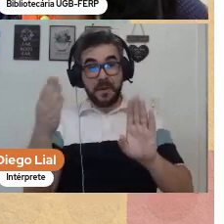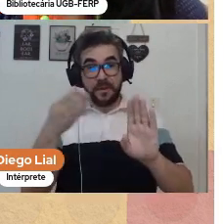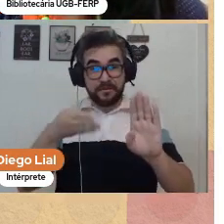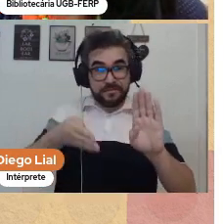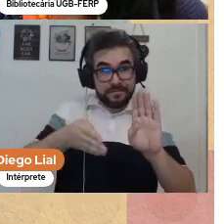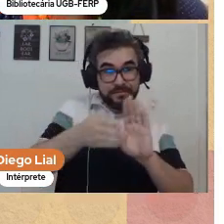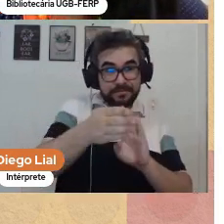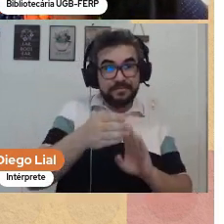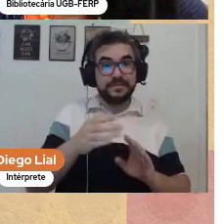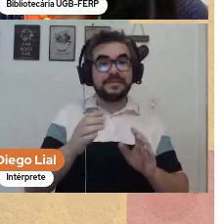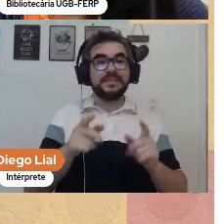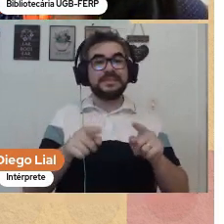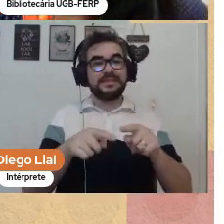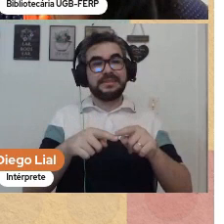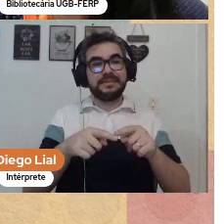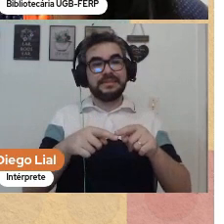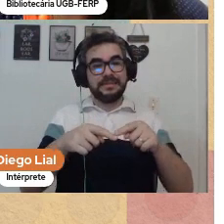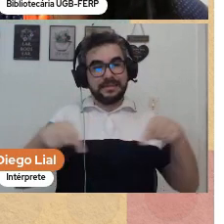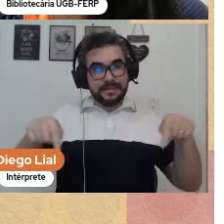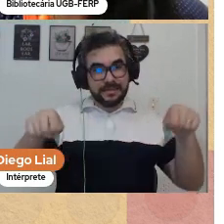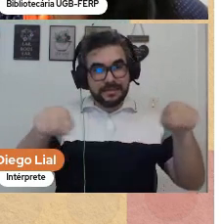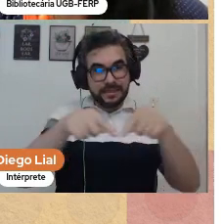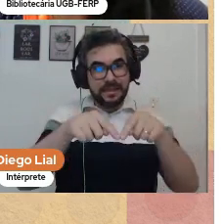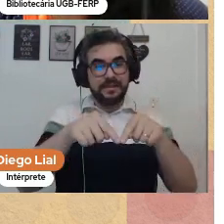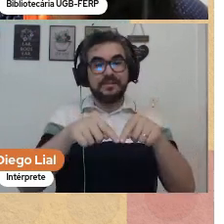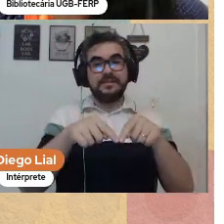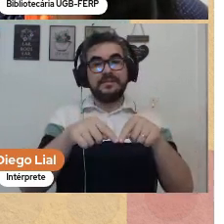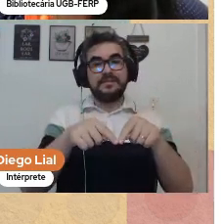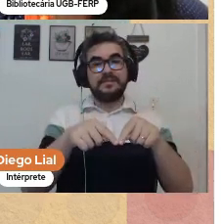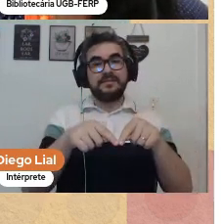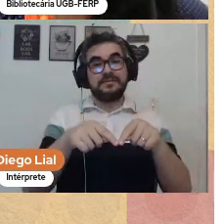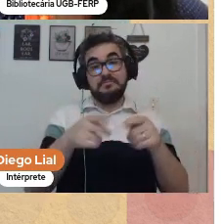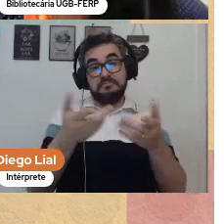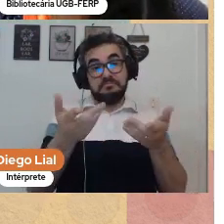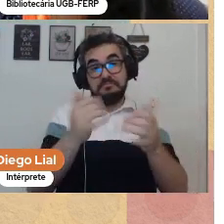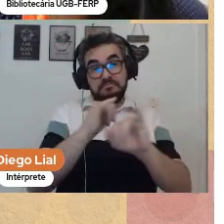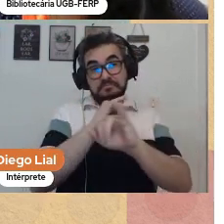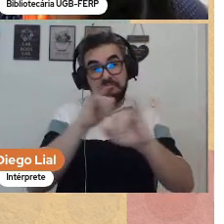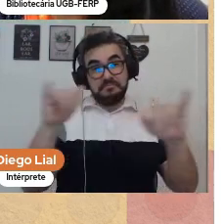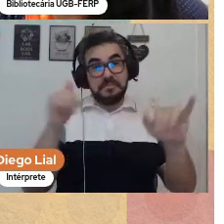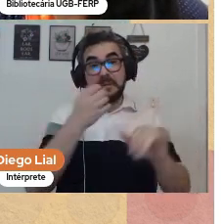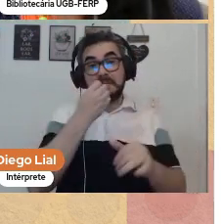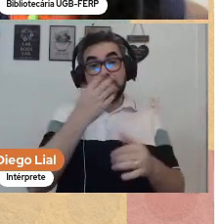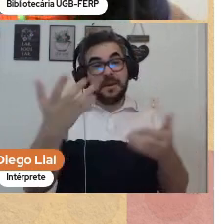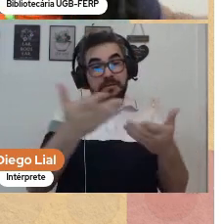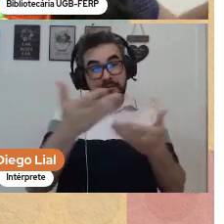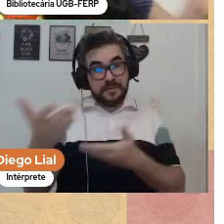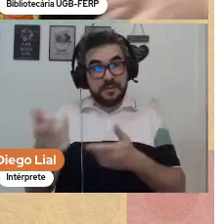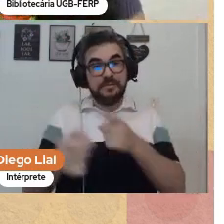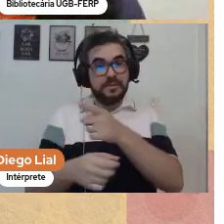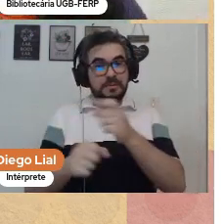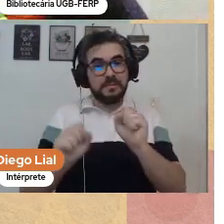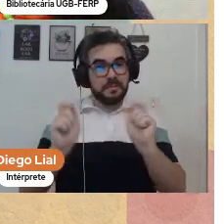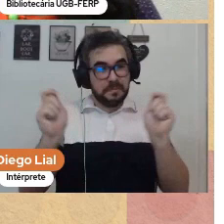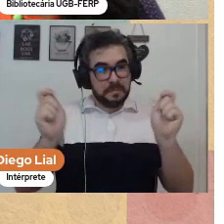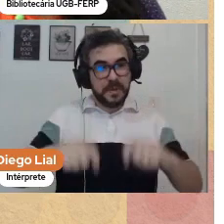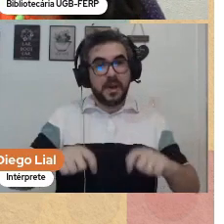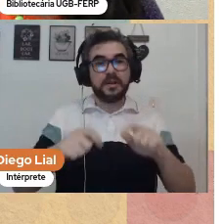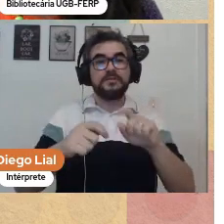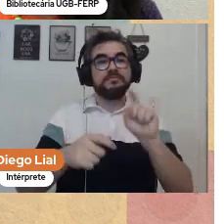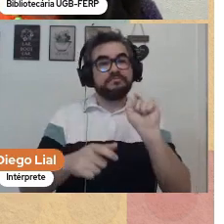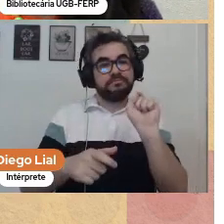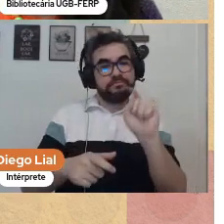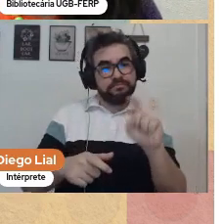sonoro. Sejam bem-vindos para consultar. Depois eu deixo o link no outro slide. E a história dos arquivos